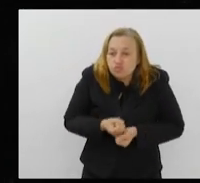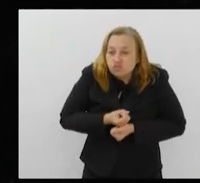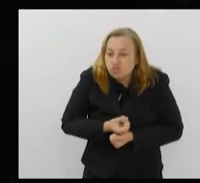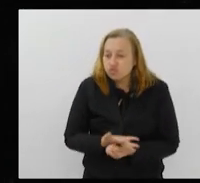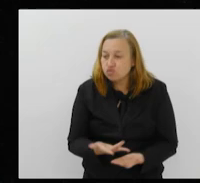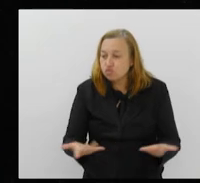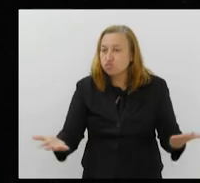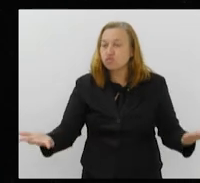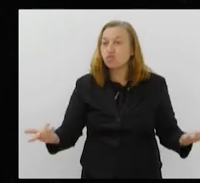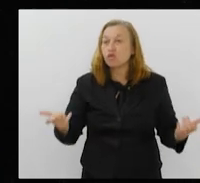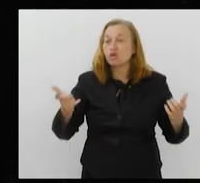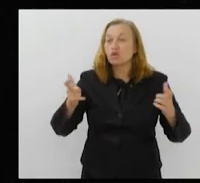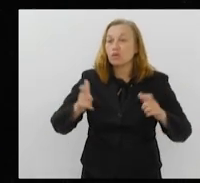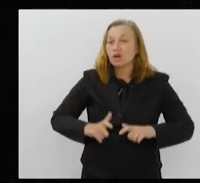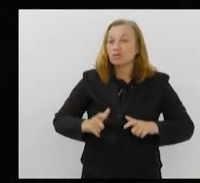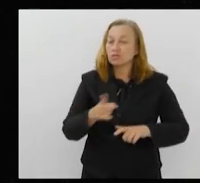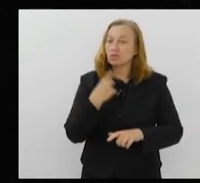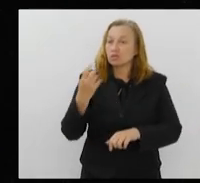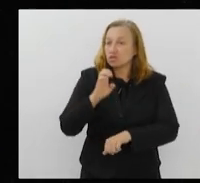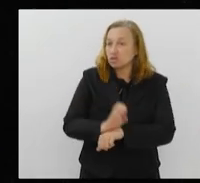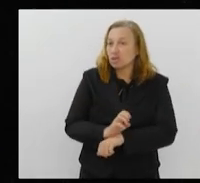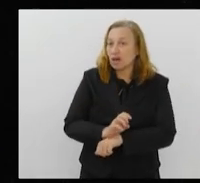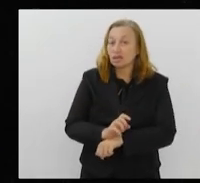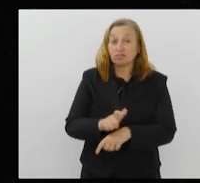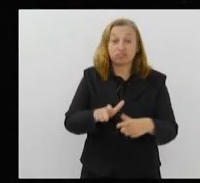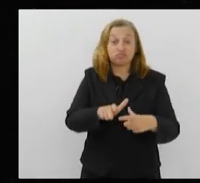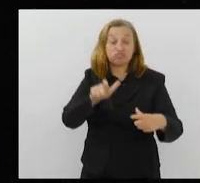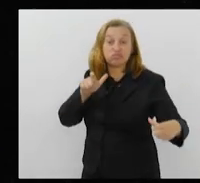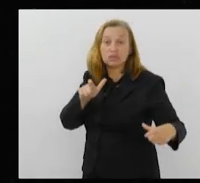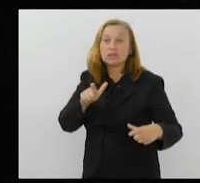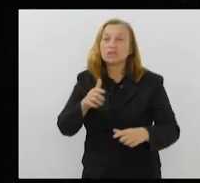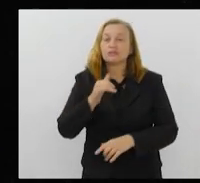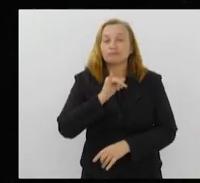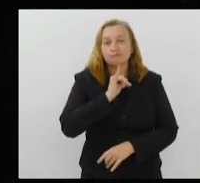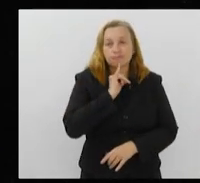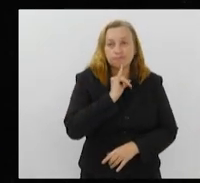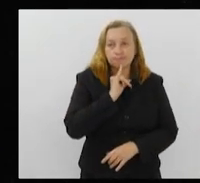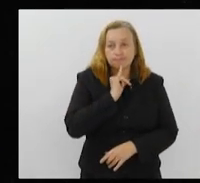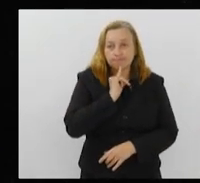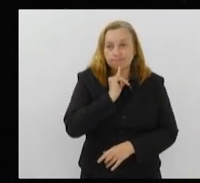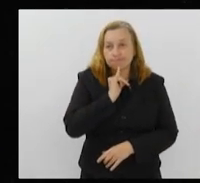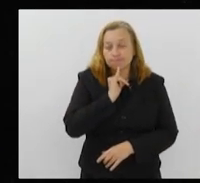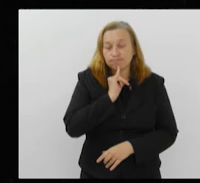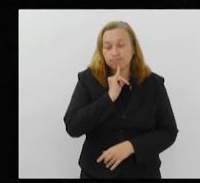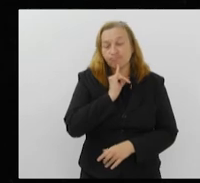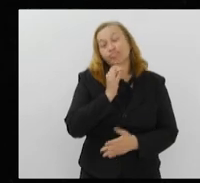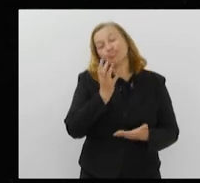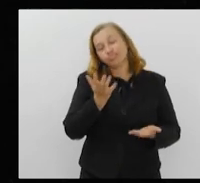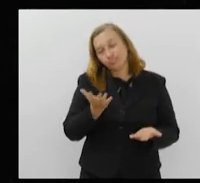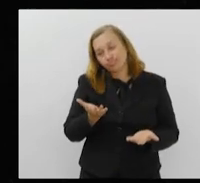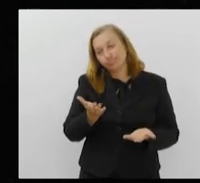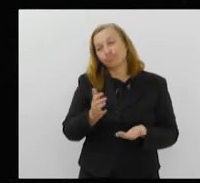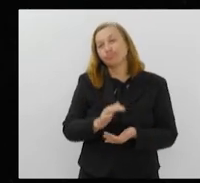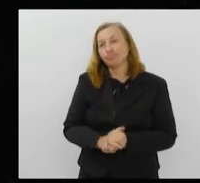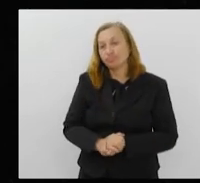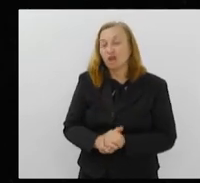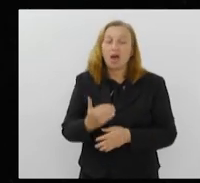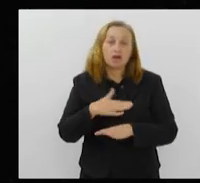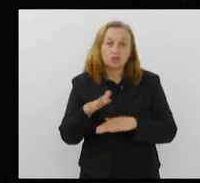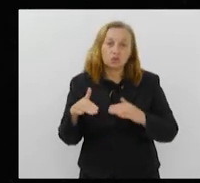nosso estado é um território muito grande, que, infelizmente, nos causa tristeza, né, a